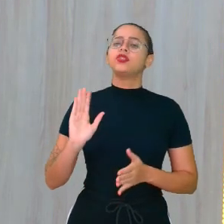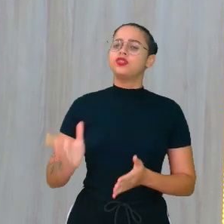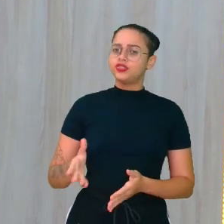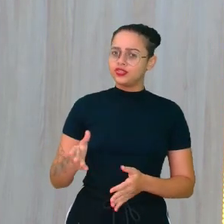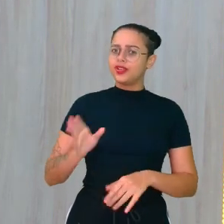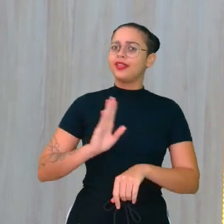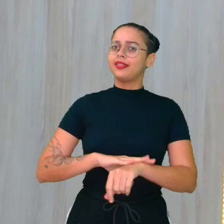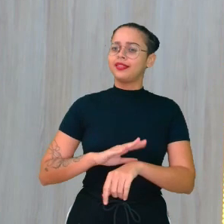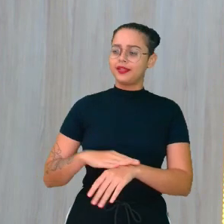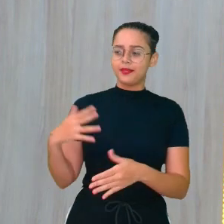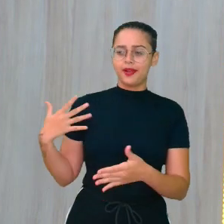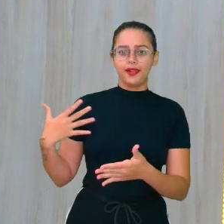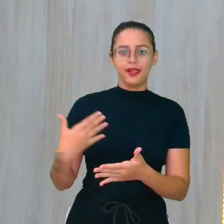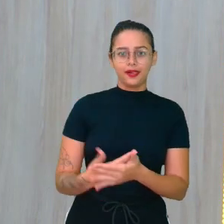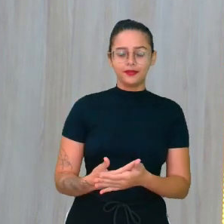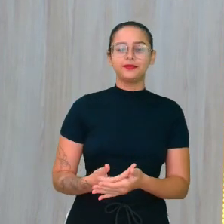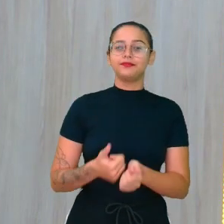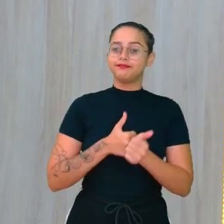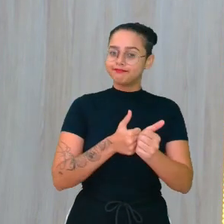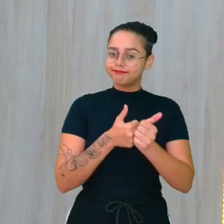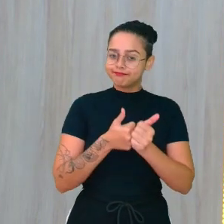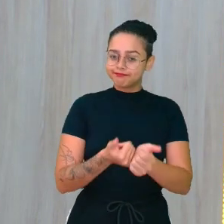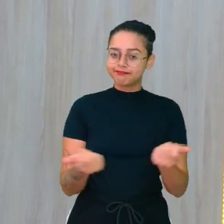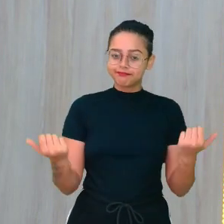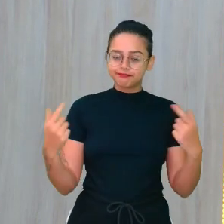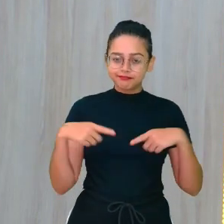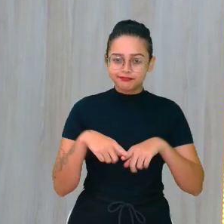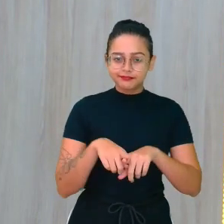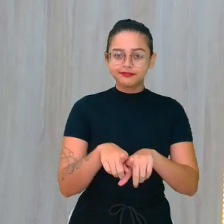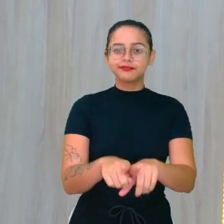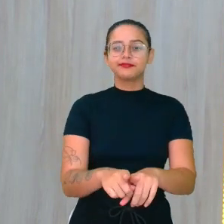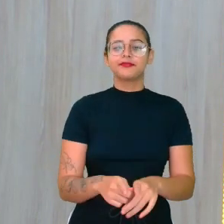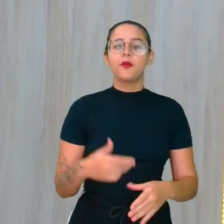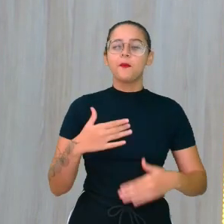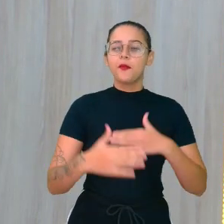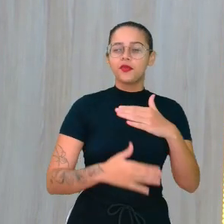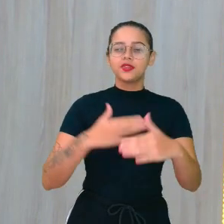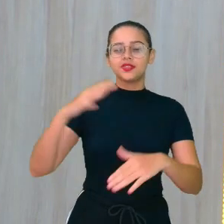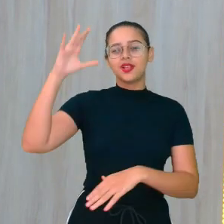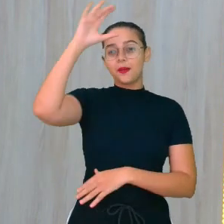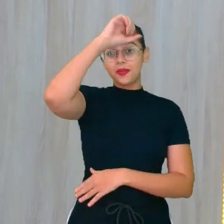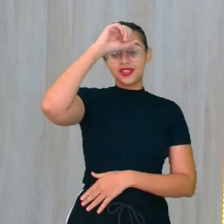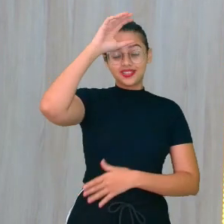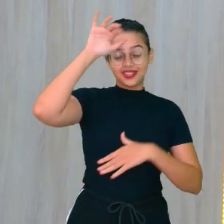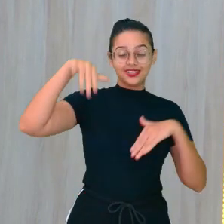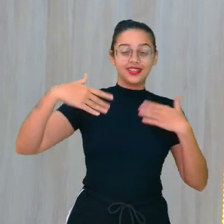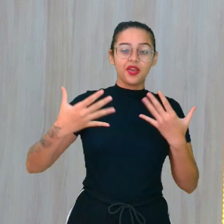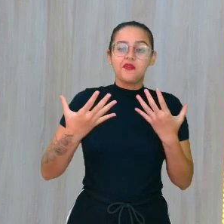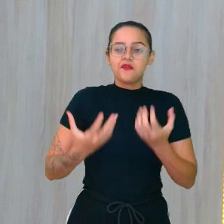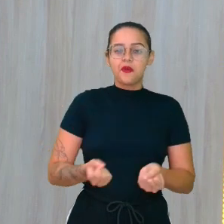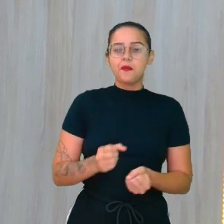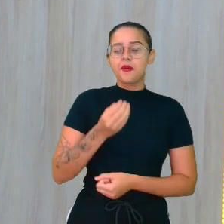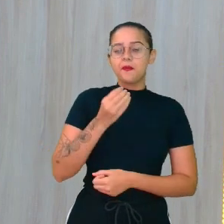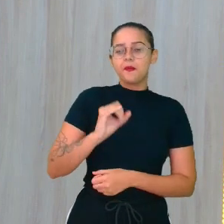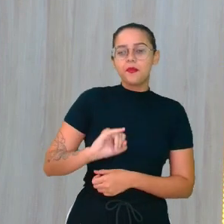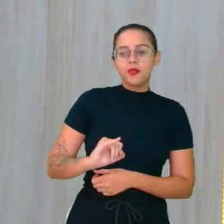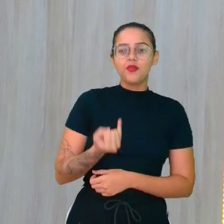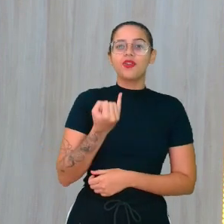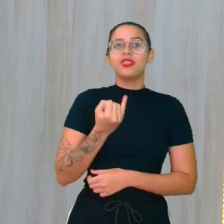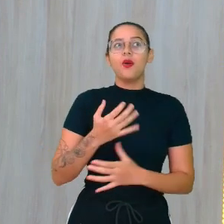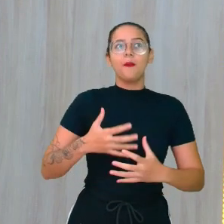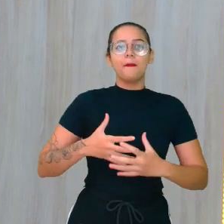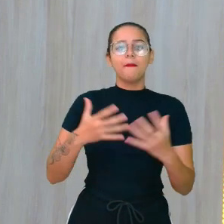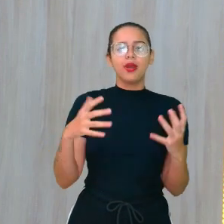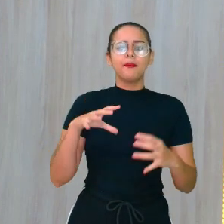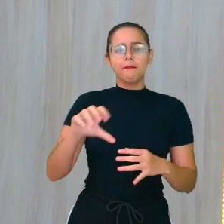tempo, caminhando de mãos dadas aí para o processo de aprendizagem. Então, vamos aproveitar ao máximo a nossa aula,